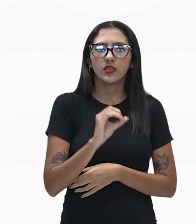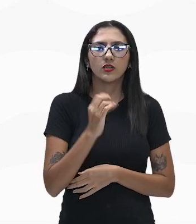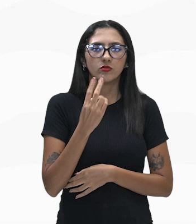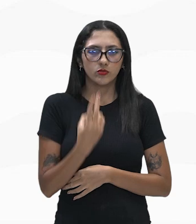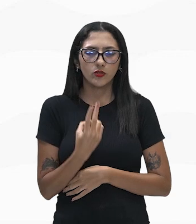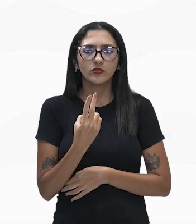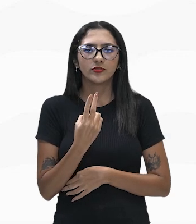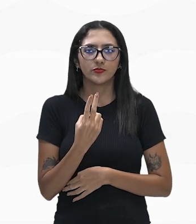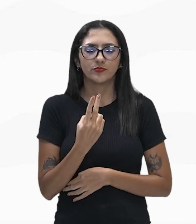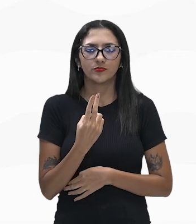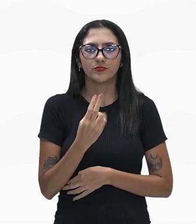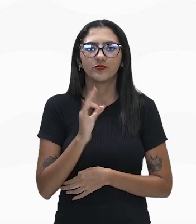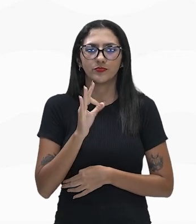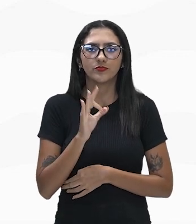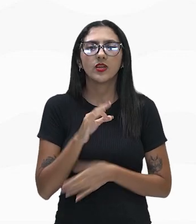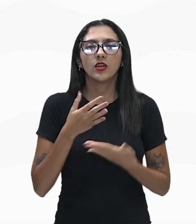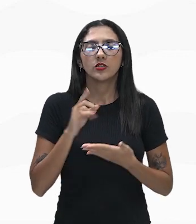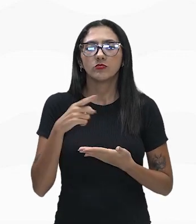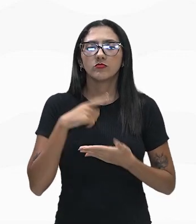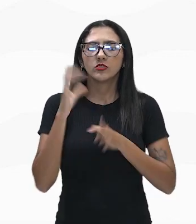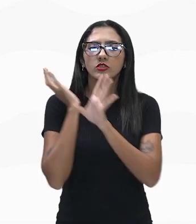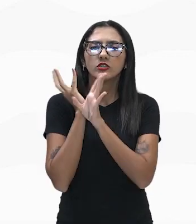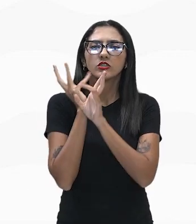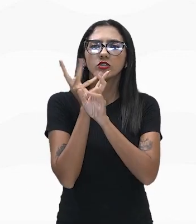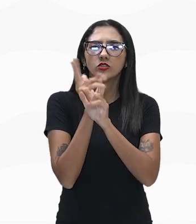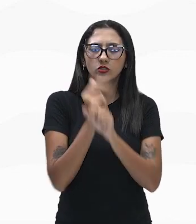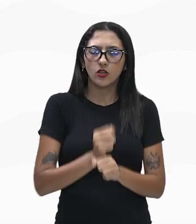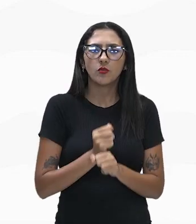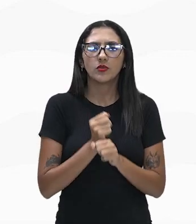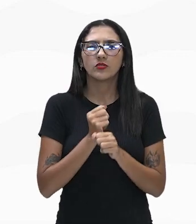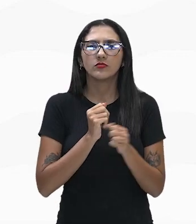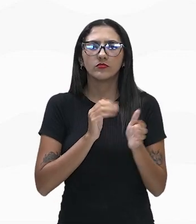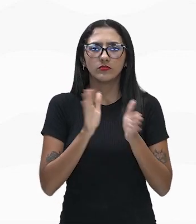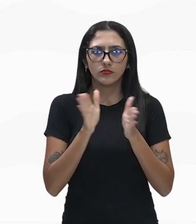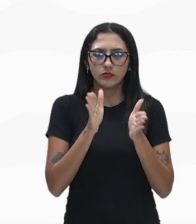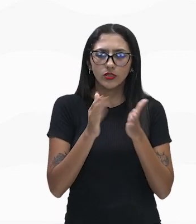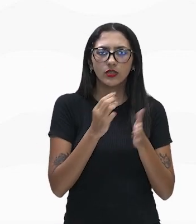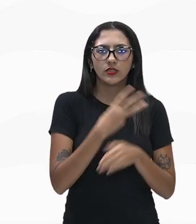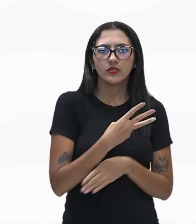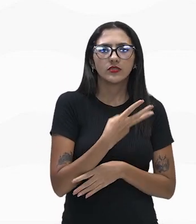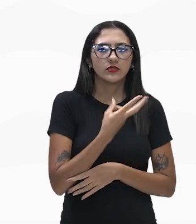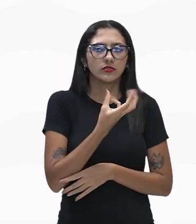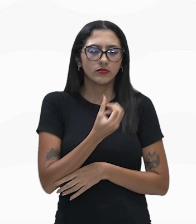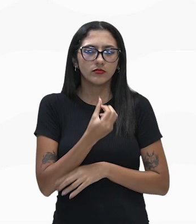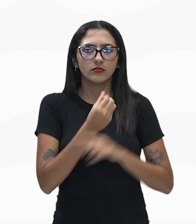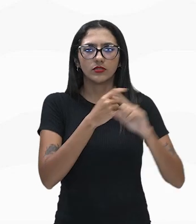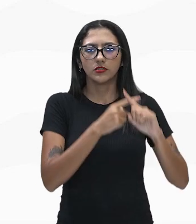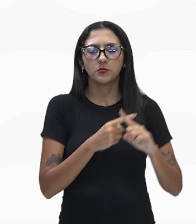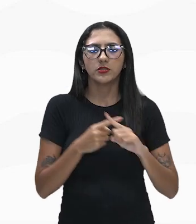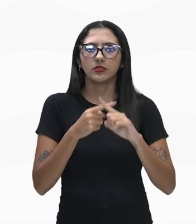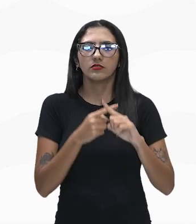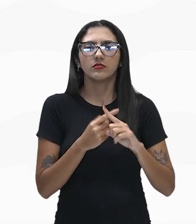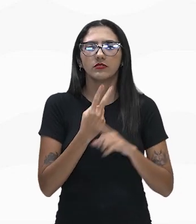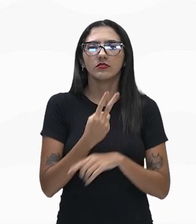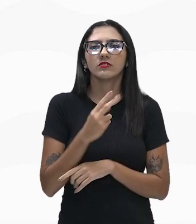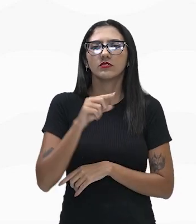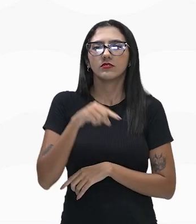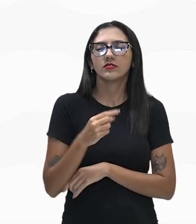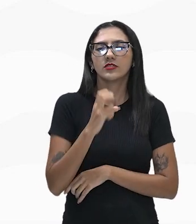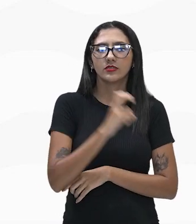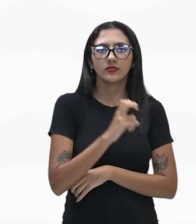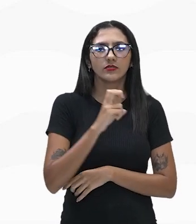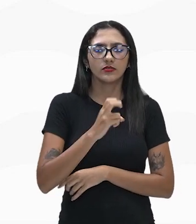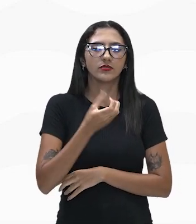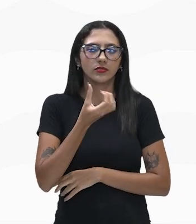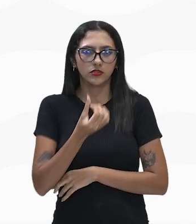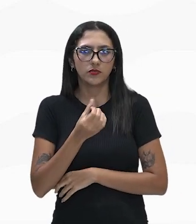2.556,02, tá? Então, o total, né, você pagando lá os 36 meses de 2.556, vai gerar então